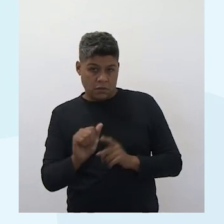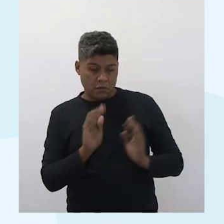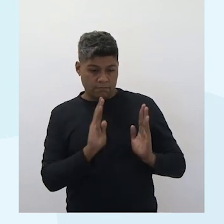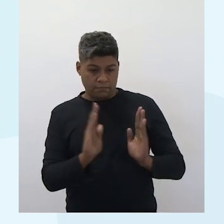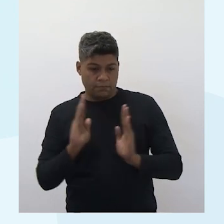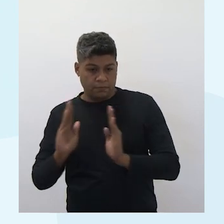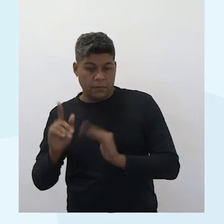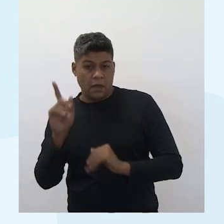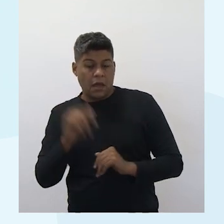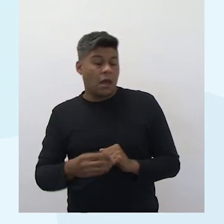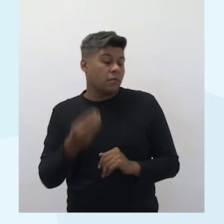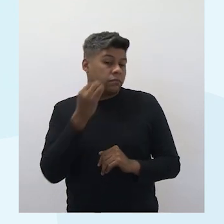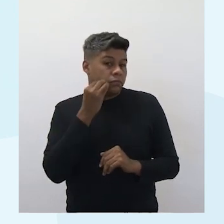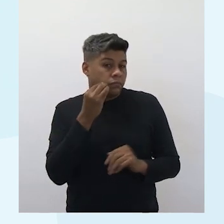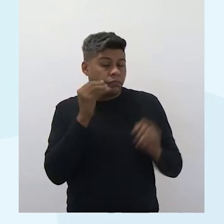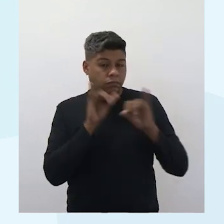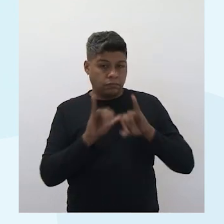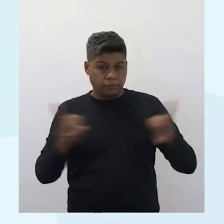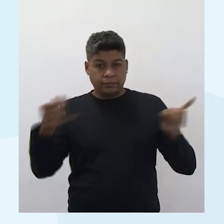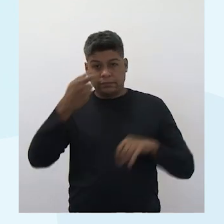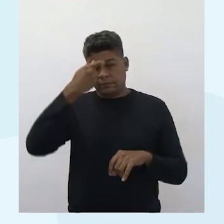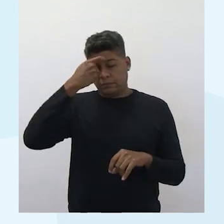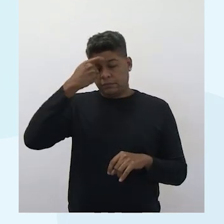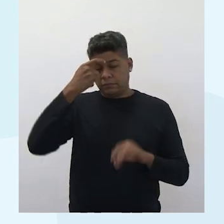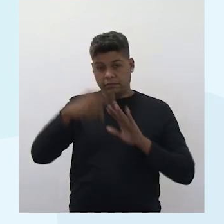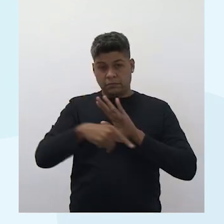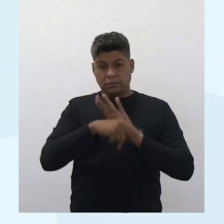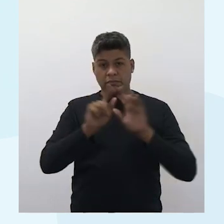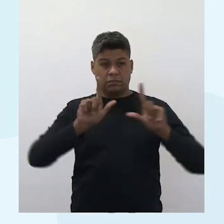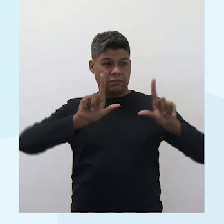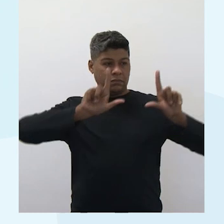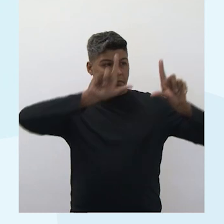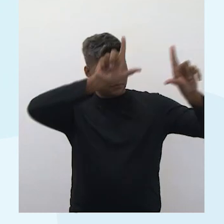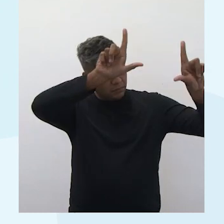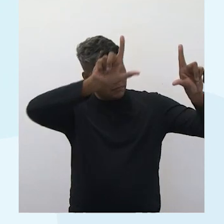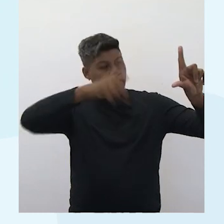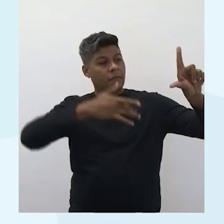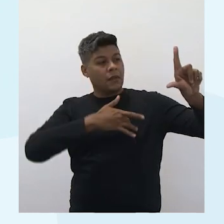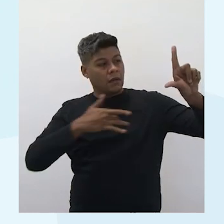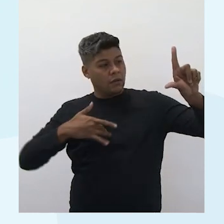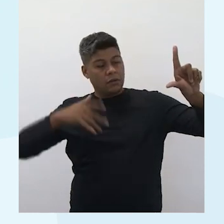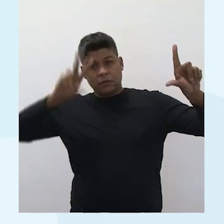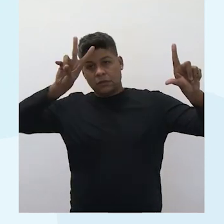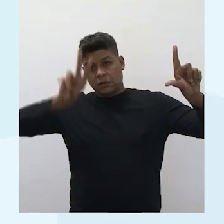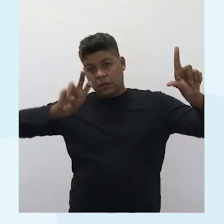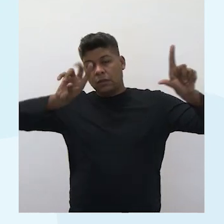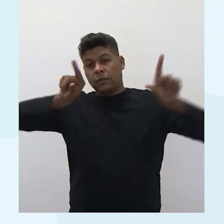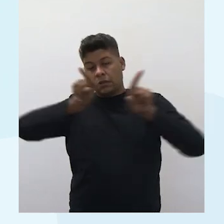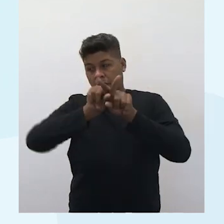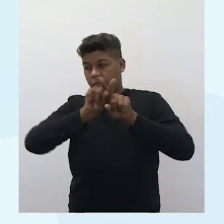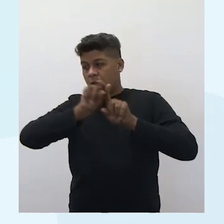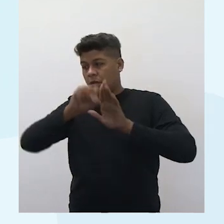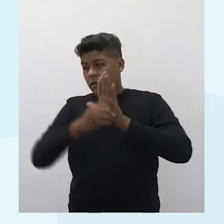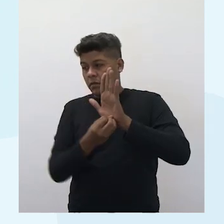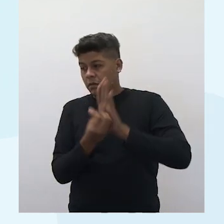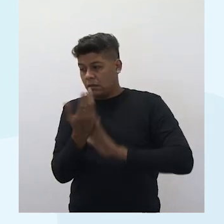sugerir uma realização de uma campanha de conscientização por meio de cartazes acerca da saúde e da sustentabilidade, né? Destacando a